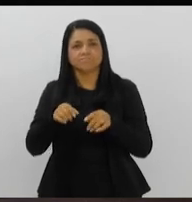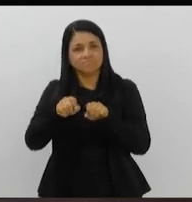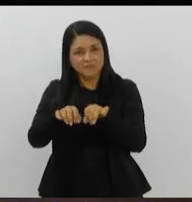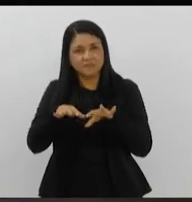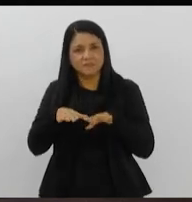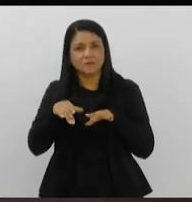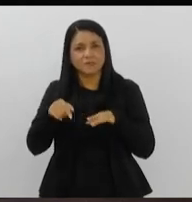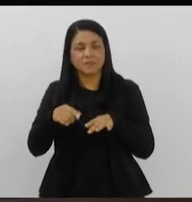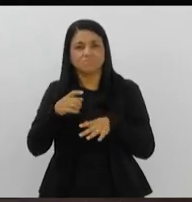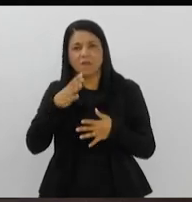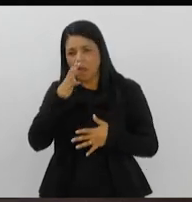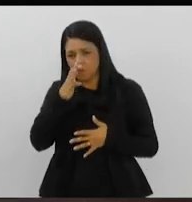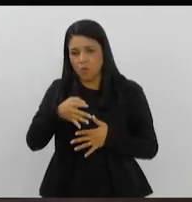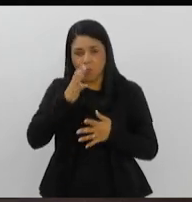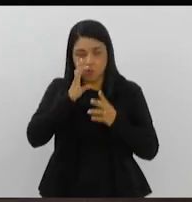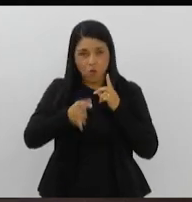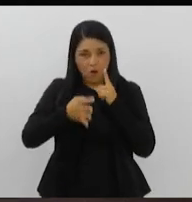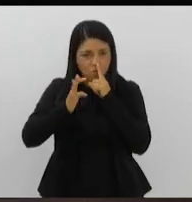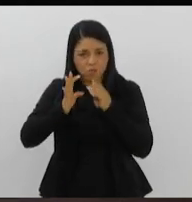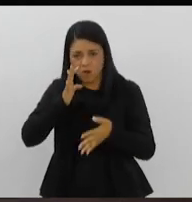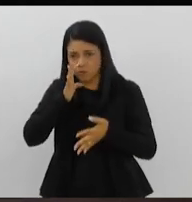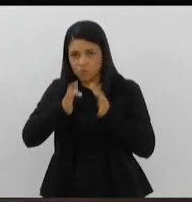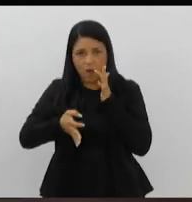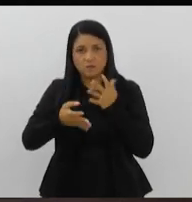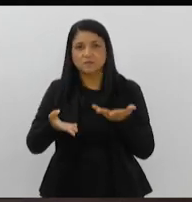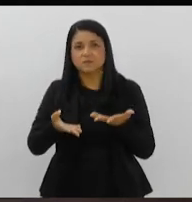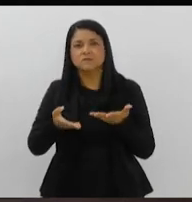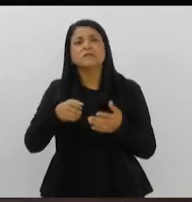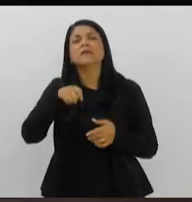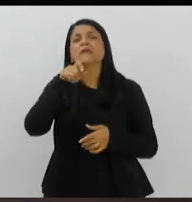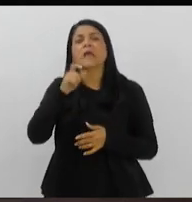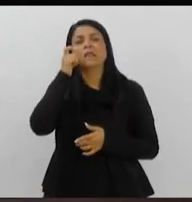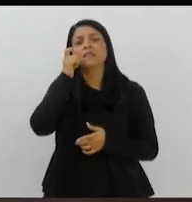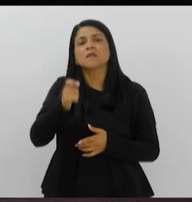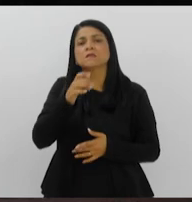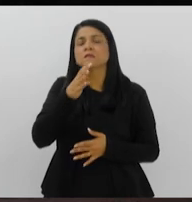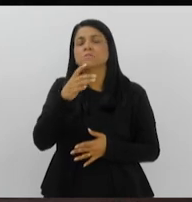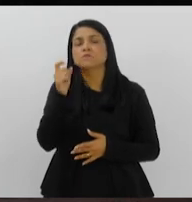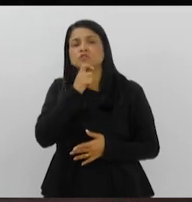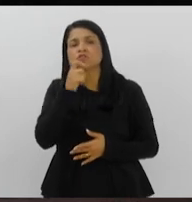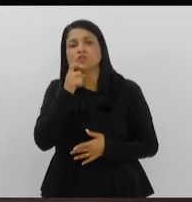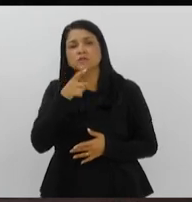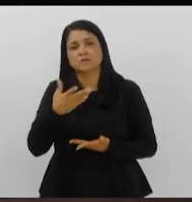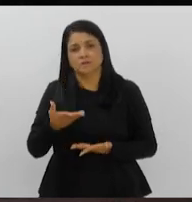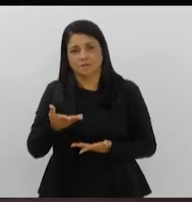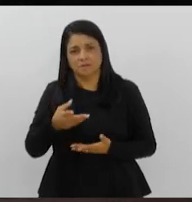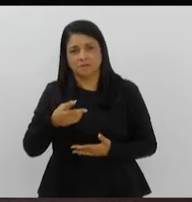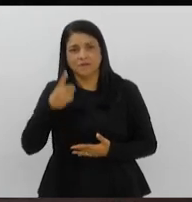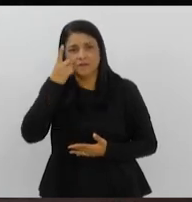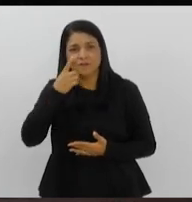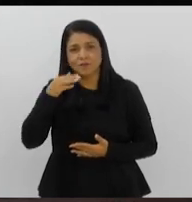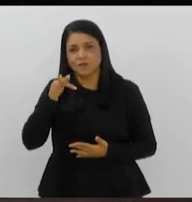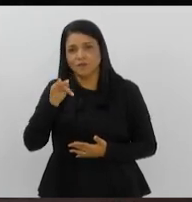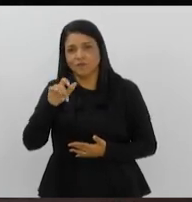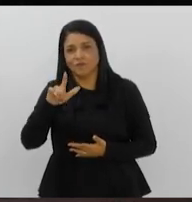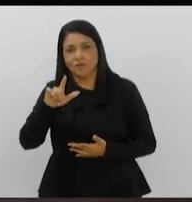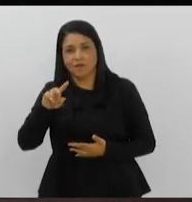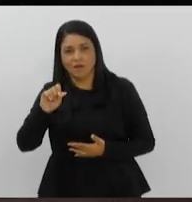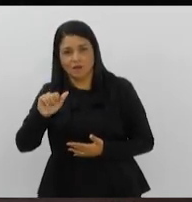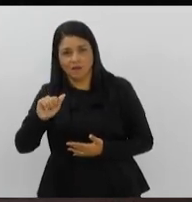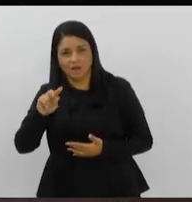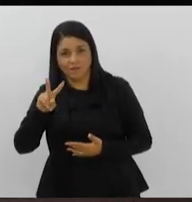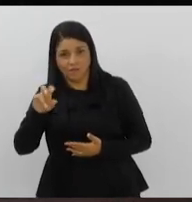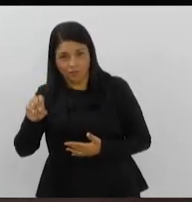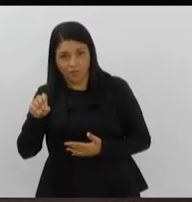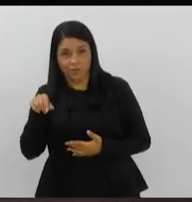casa. A quem interessa a mentira, deputado Flávio Serafini? Então,